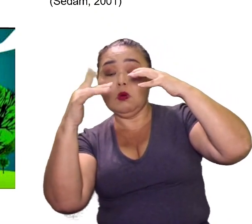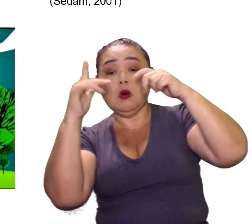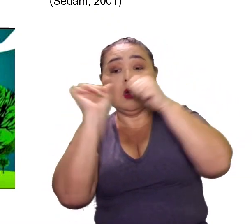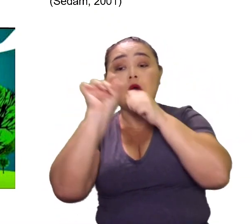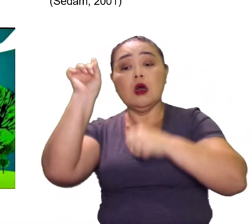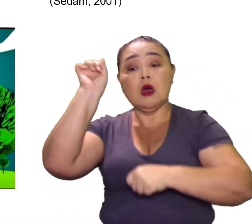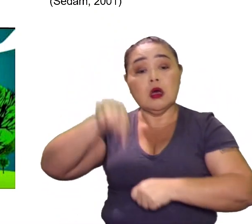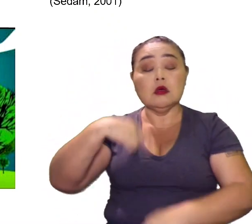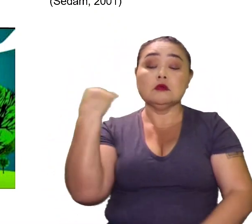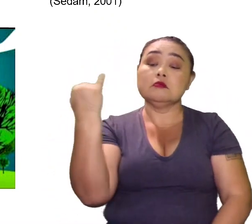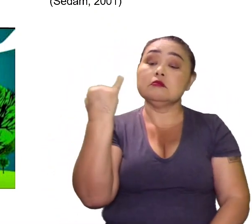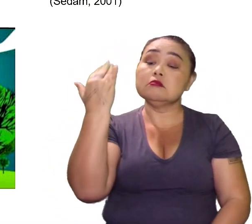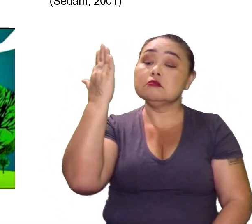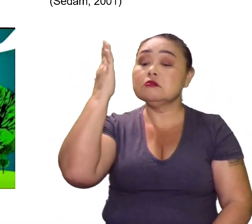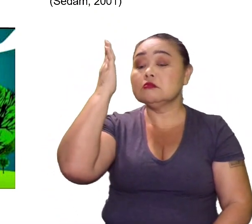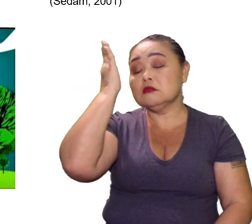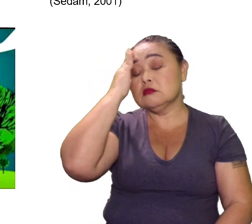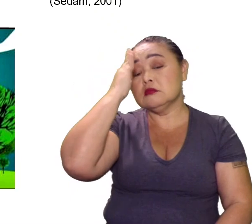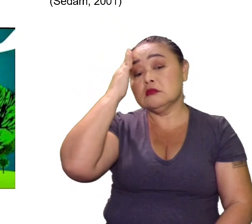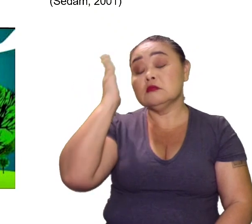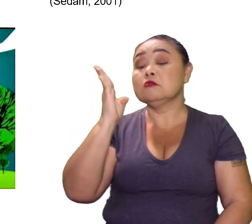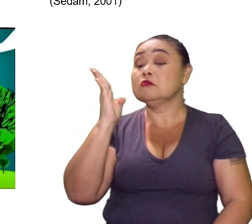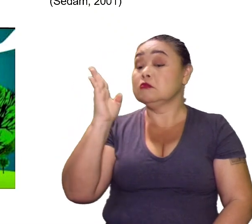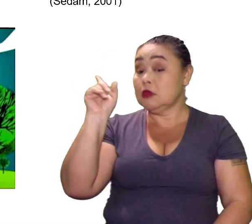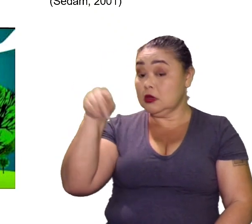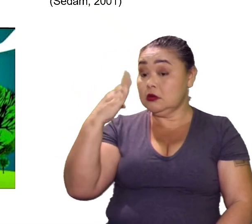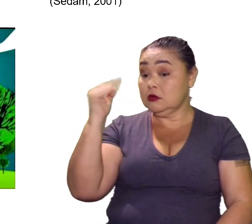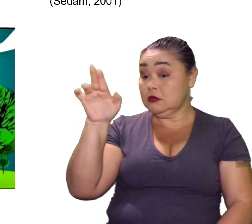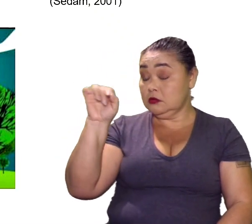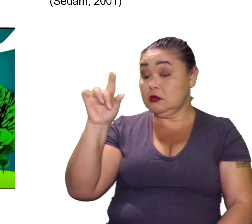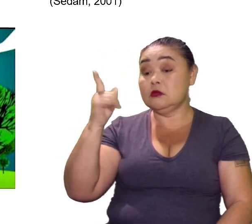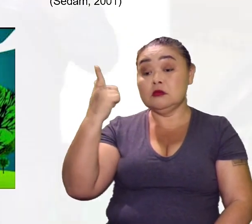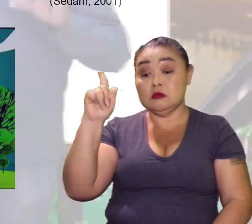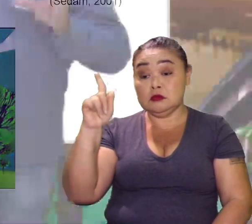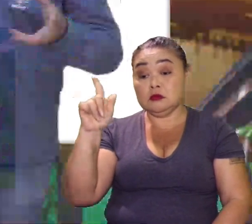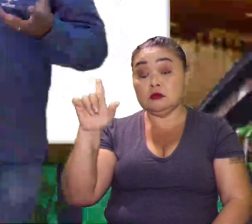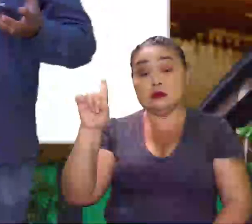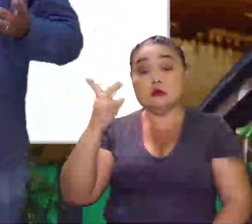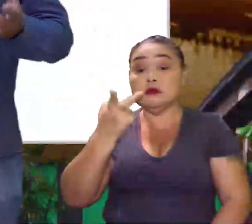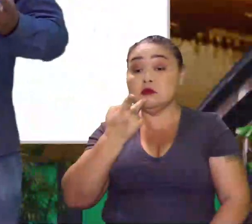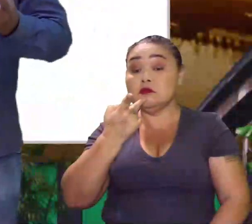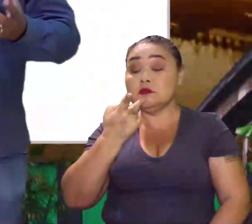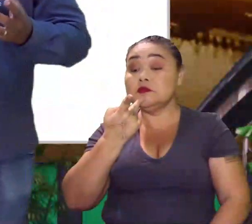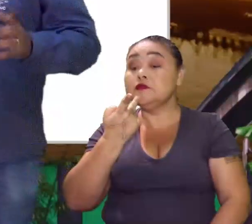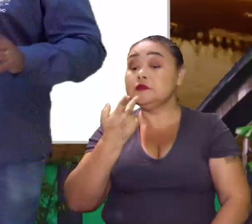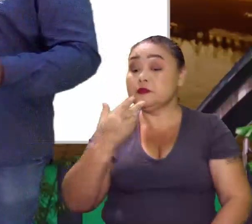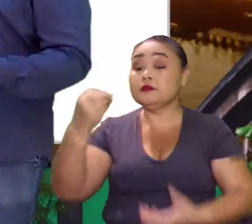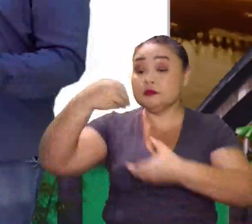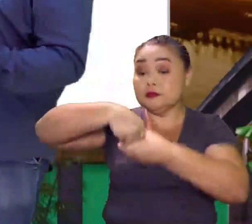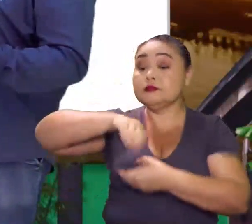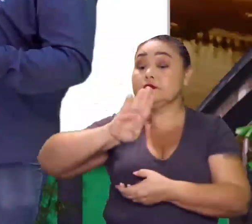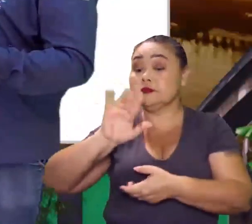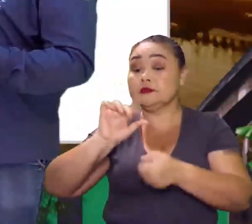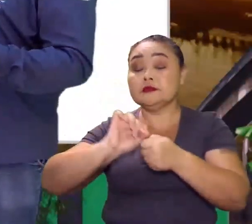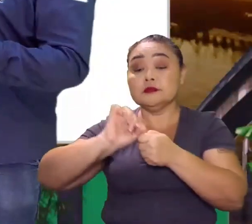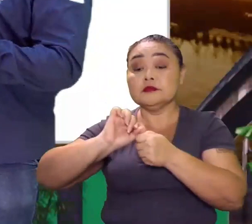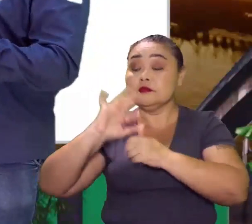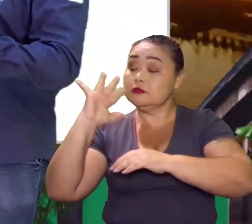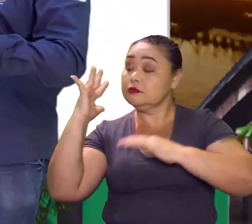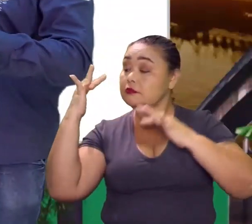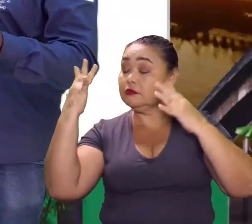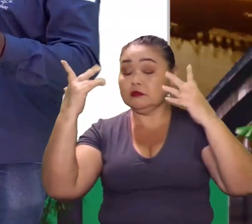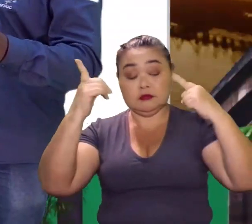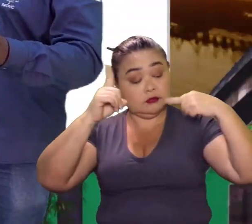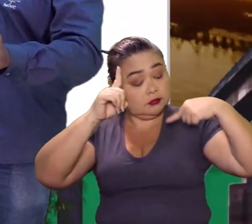E, importante salientar biologicamente, que a geografia fala sobre biologia, a floresta ela faz